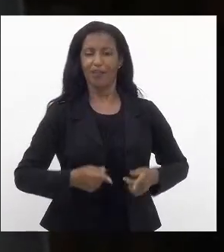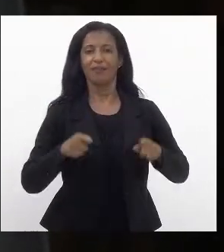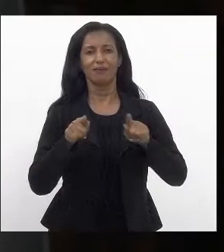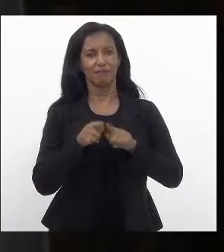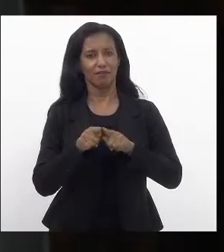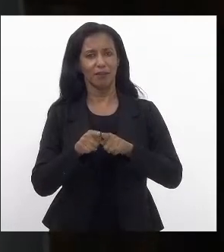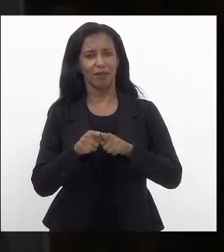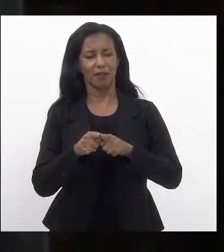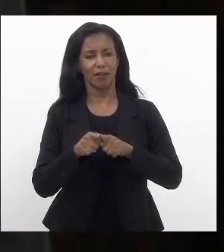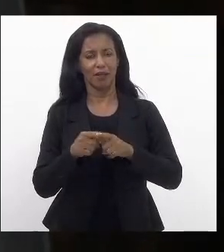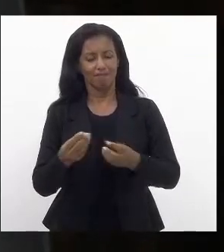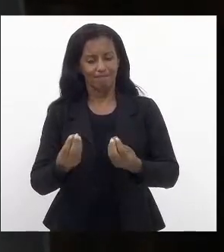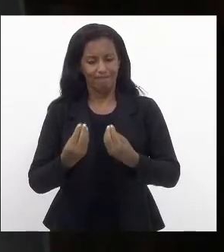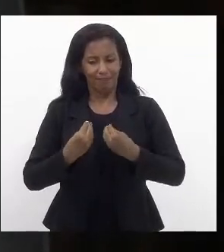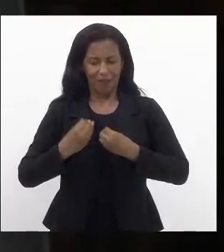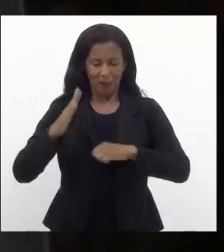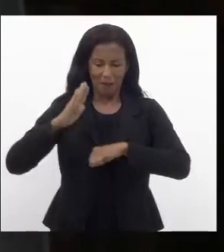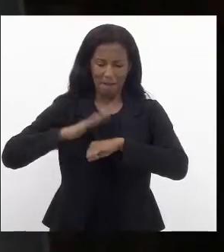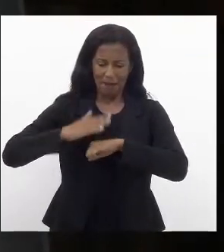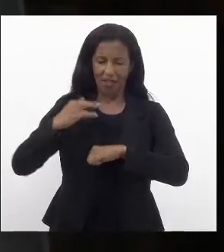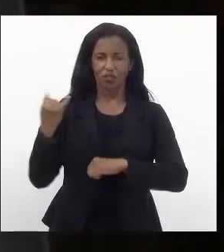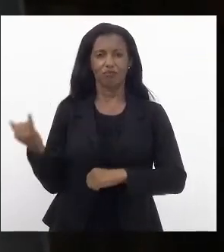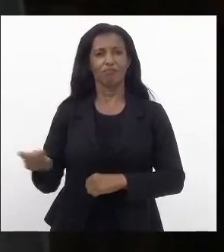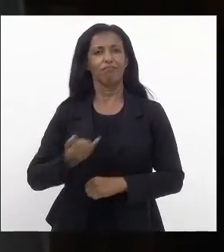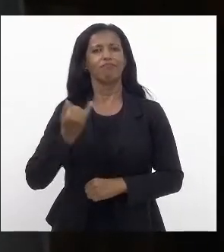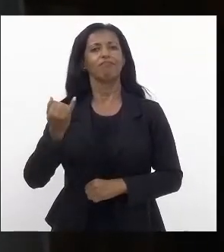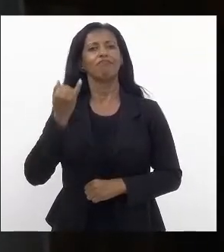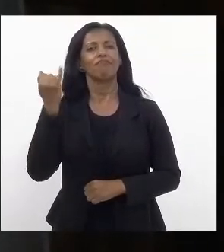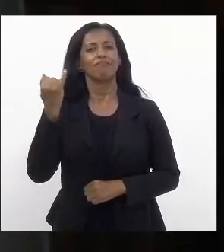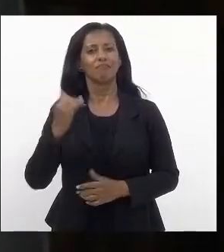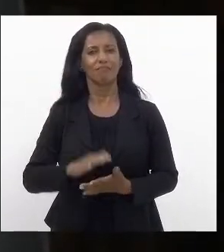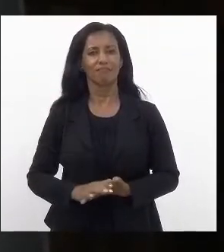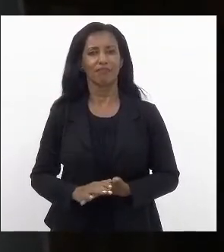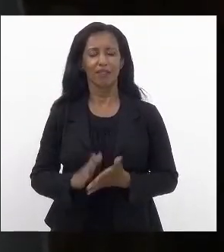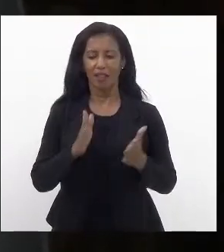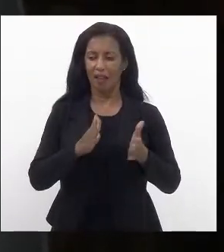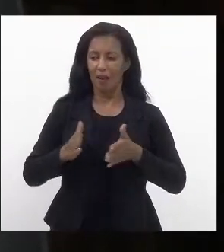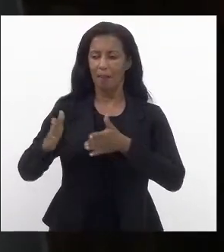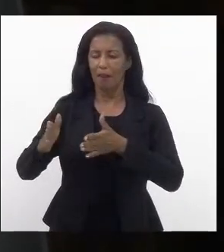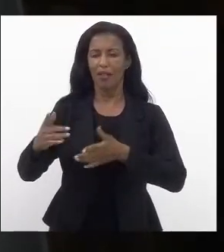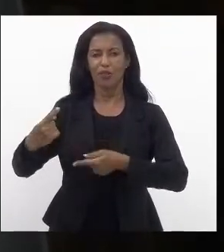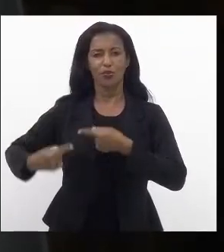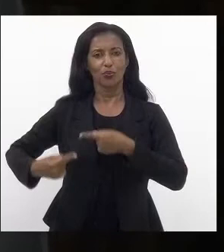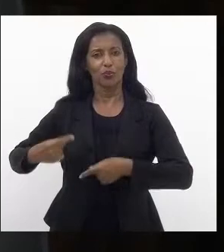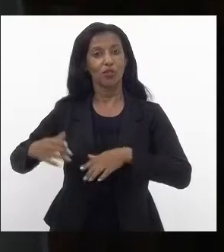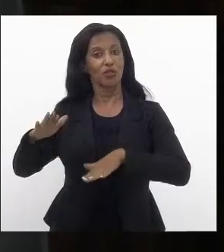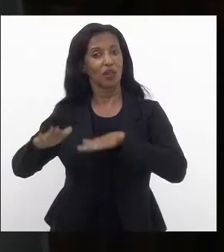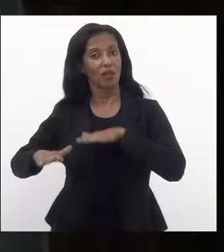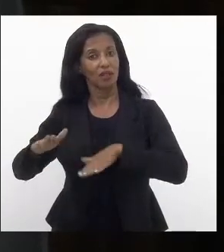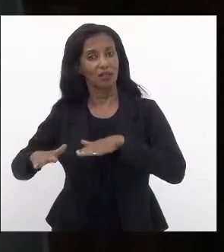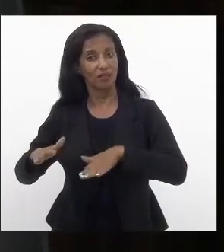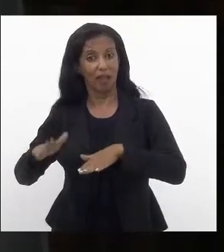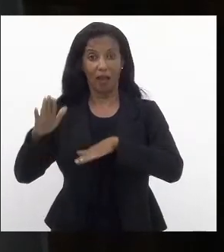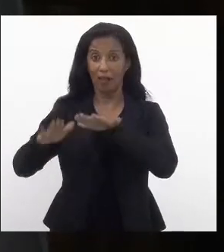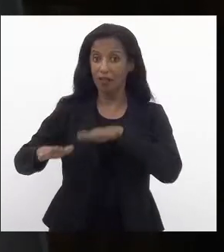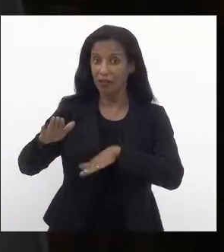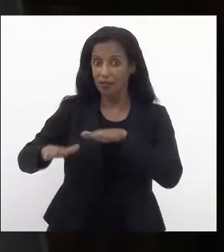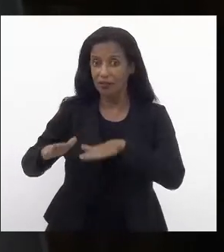mim muito mais valorosa, porque a parte política às vezes